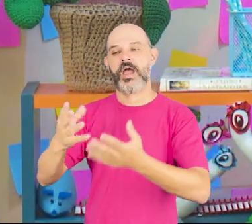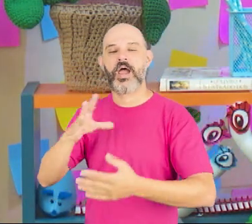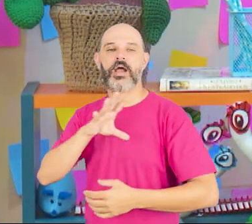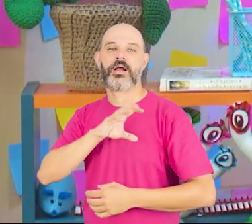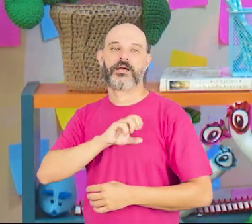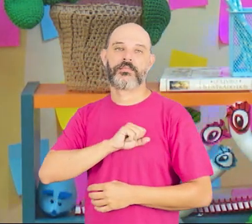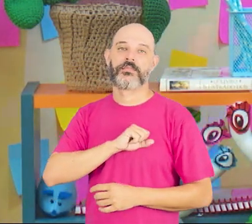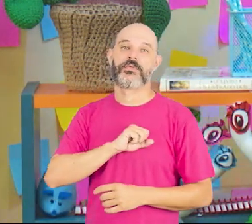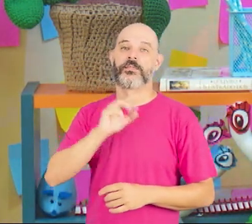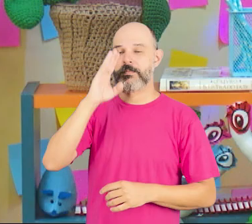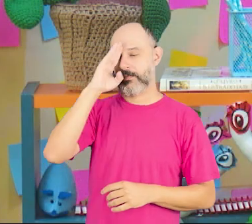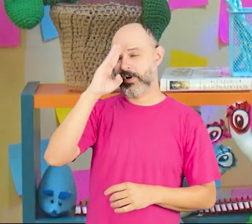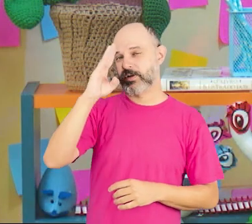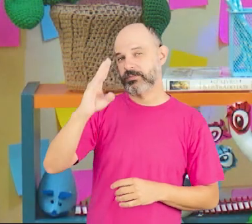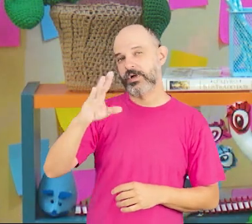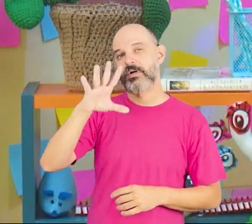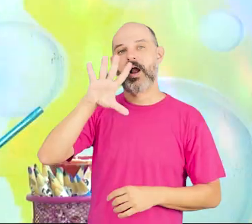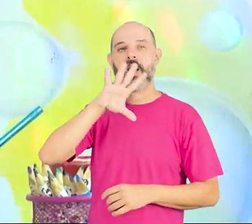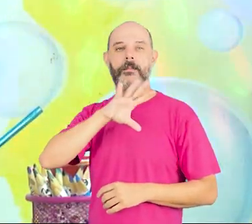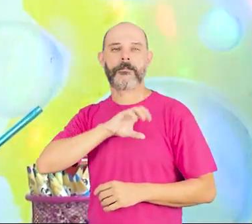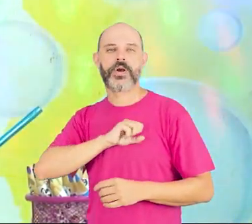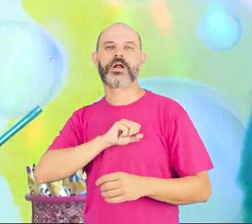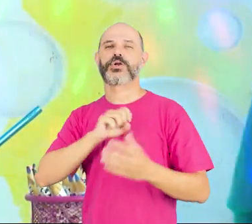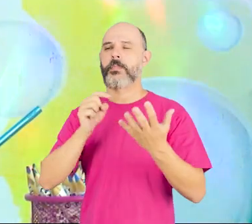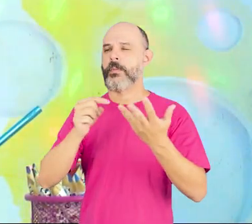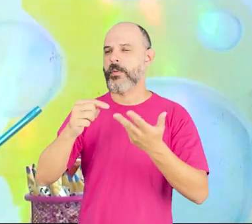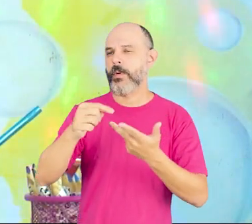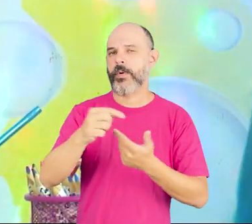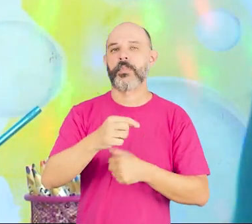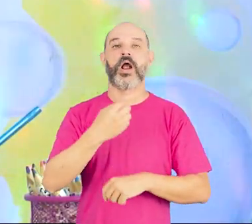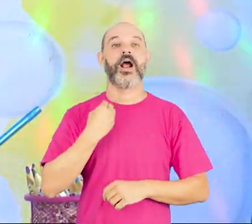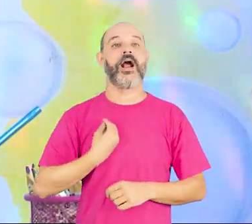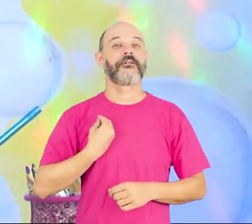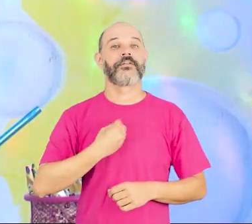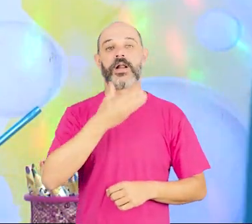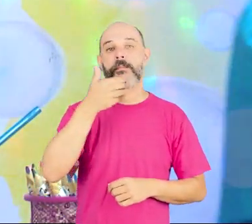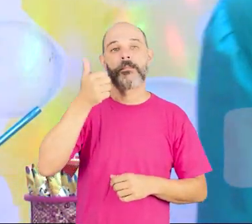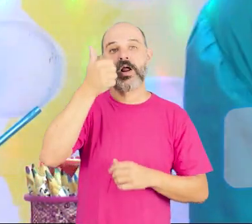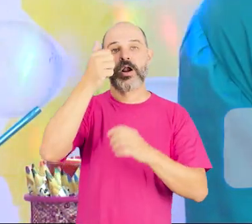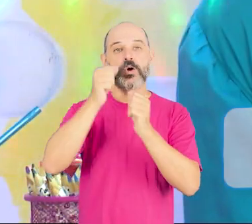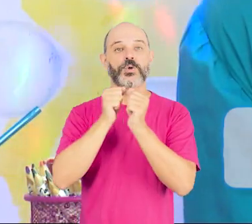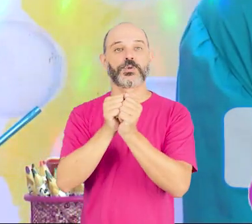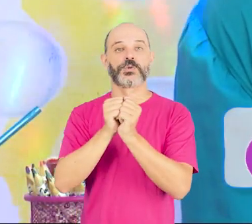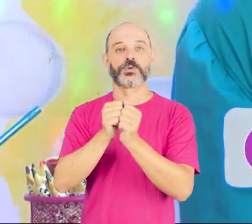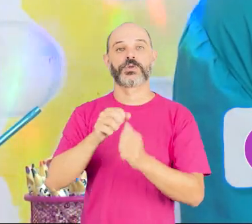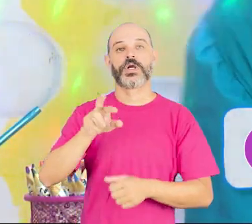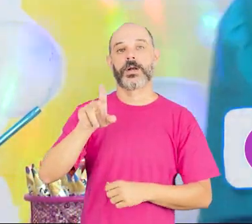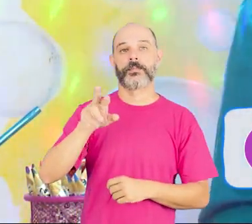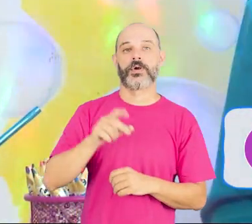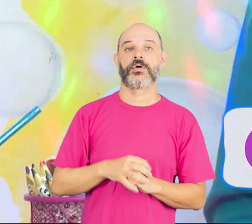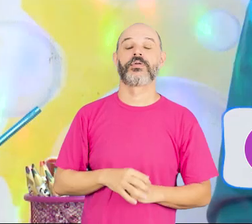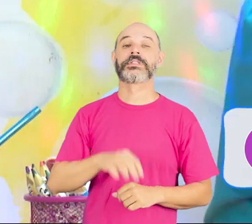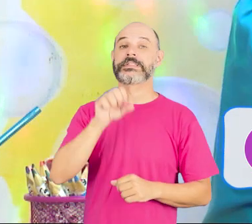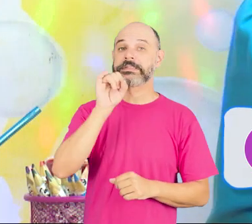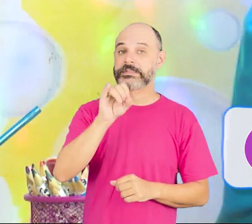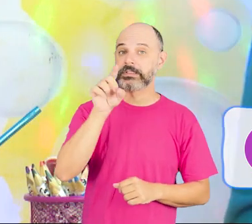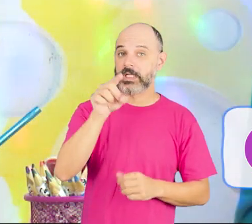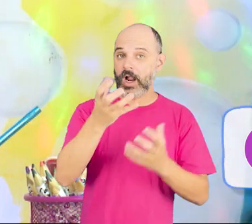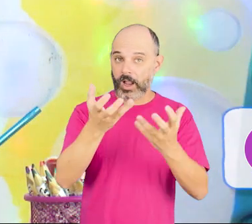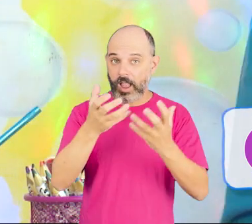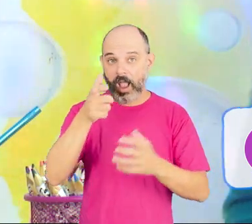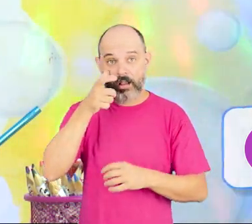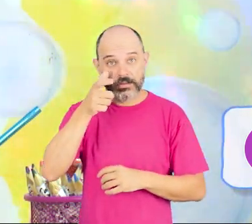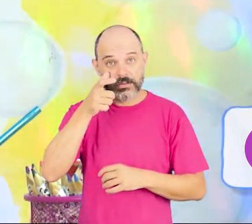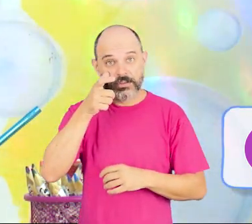vida é muito melhor com o irmão. E se você quiser assistir novamente esse dia de trabalho sobre os irmãos, estamos